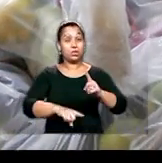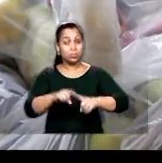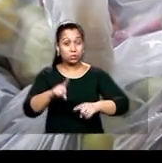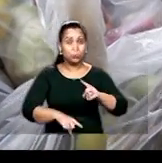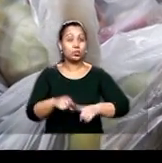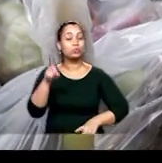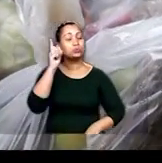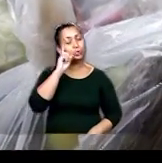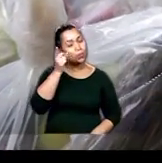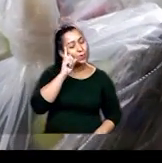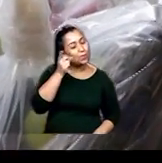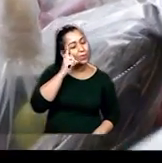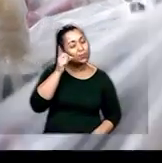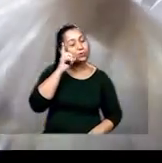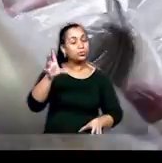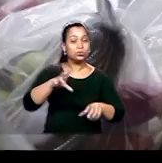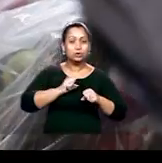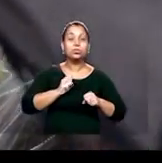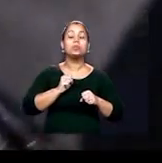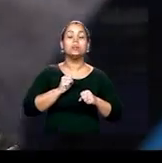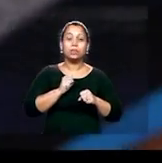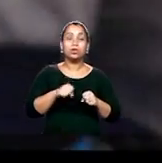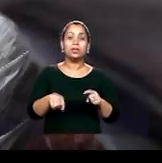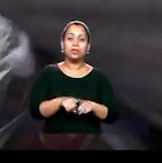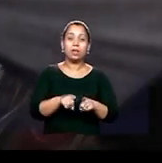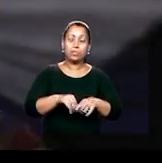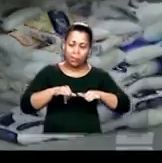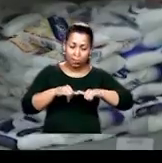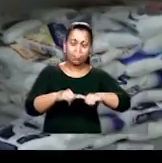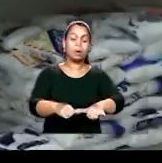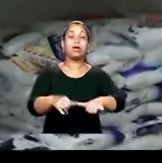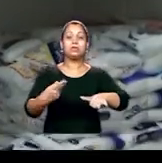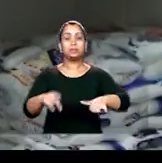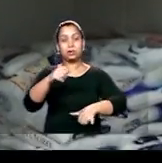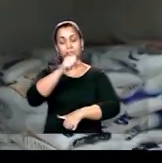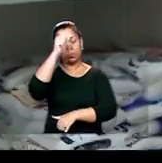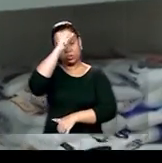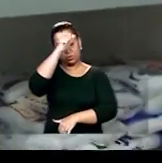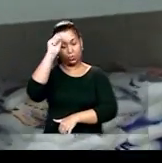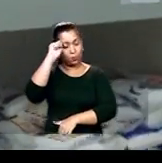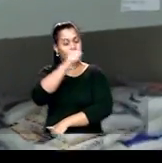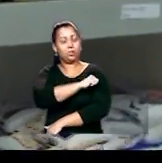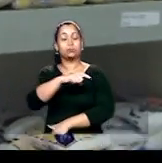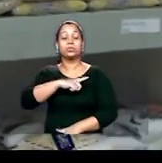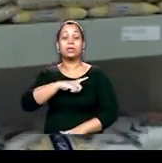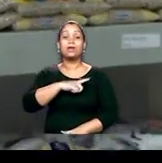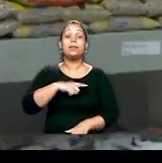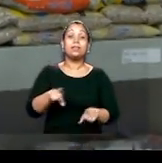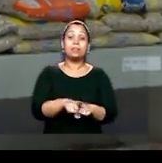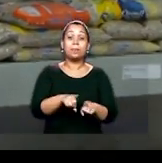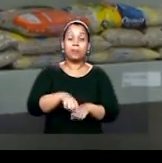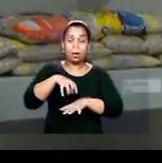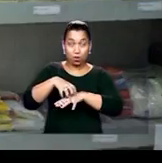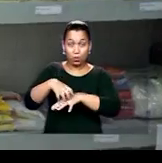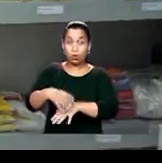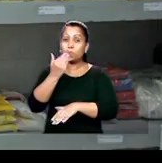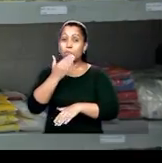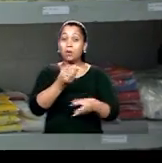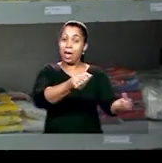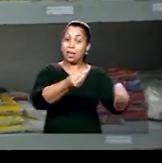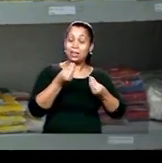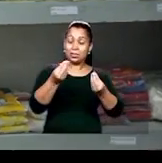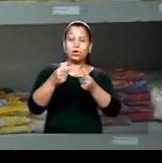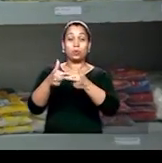captados diariamente junto a mercados espalhados pela cidade, ao Banco de Alimentos são doados produtos não